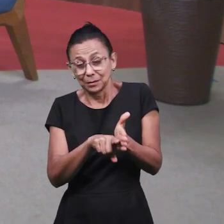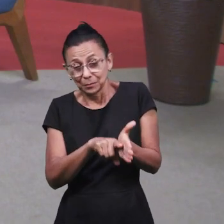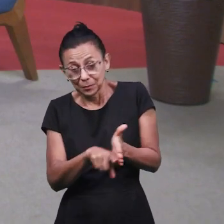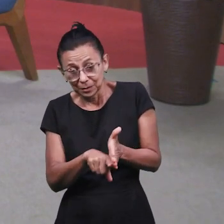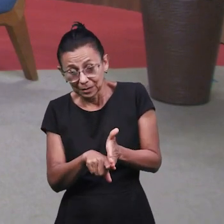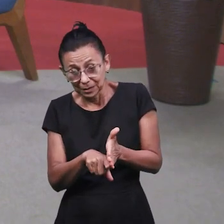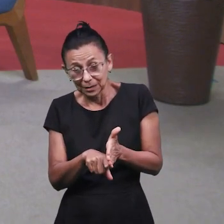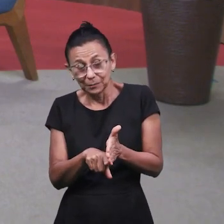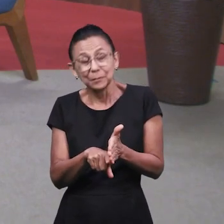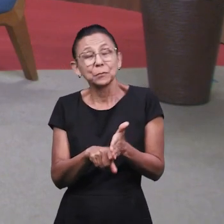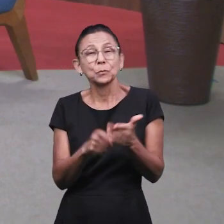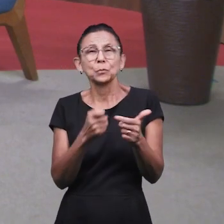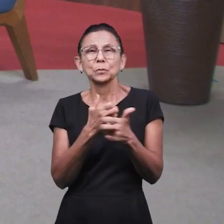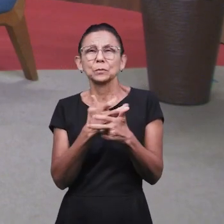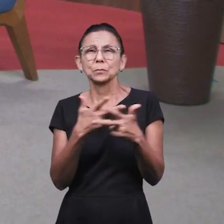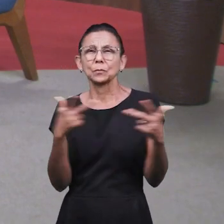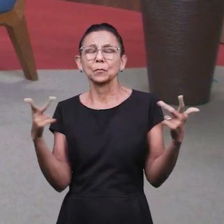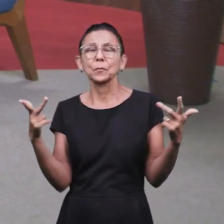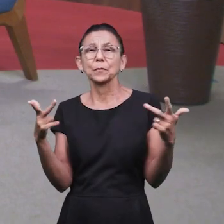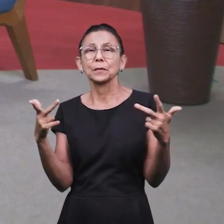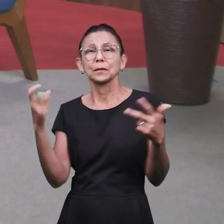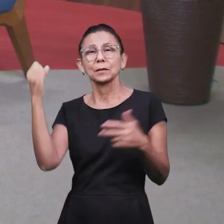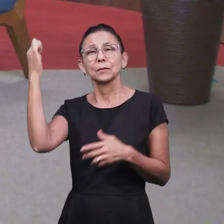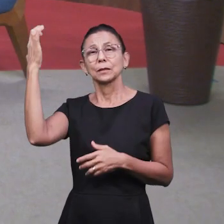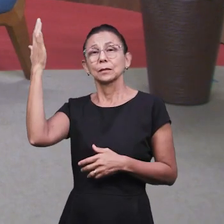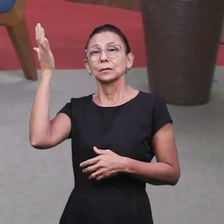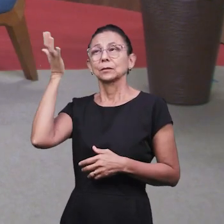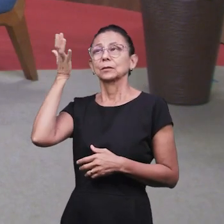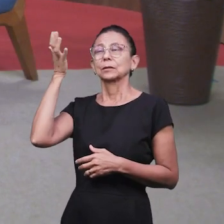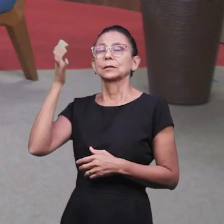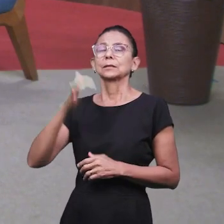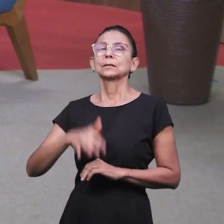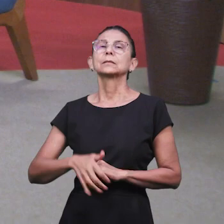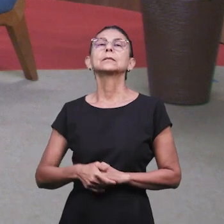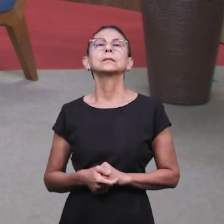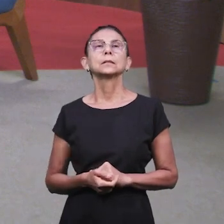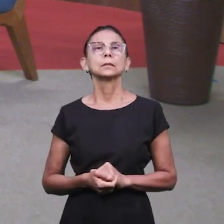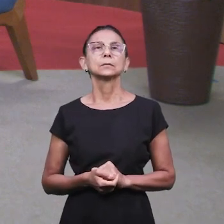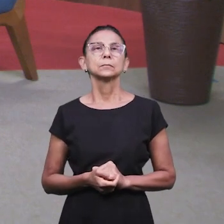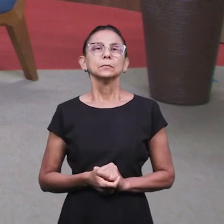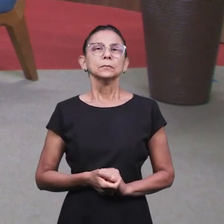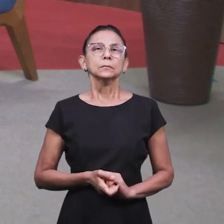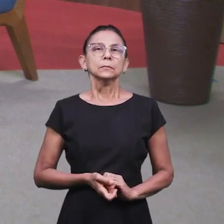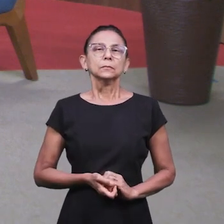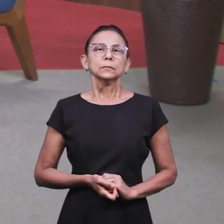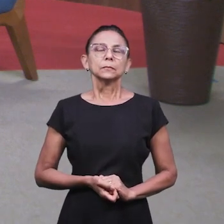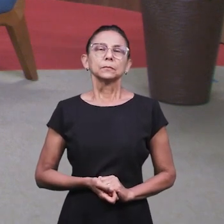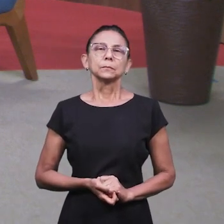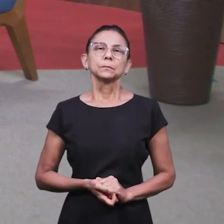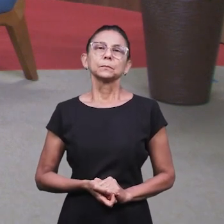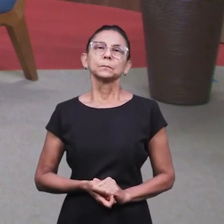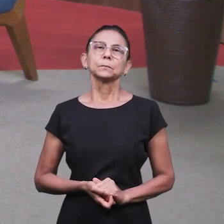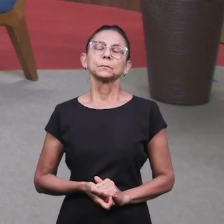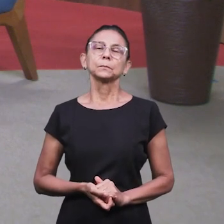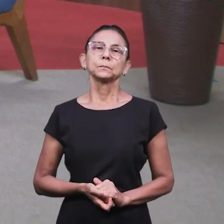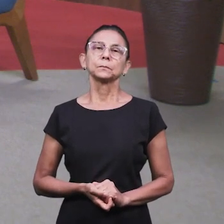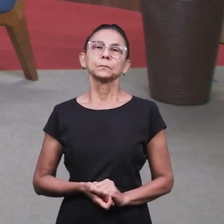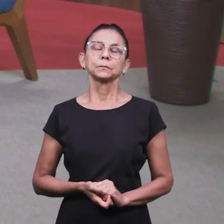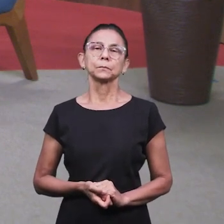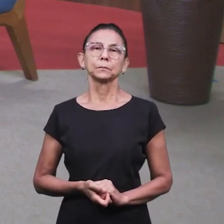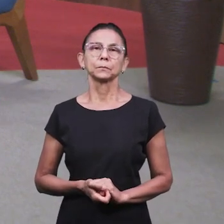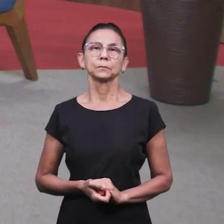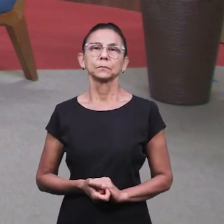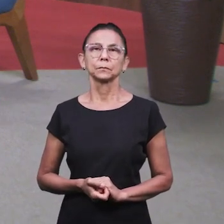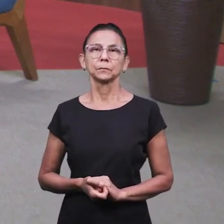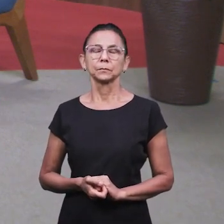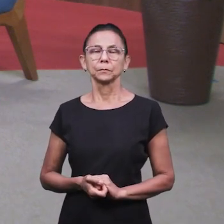você cava, mais o ouro vem à tona. Não é isso? Amém. Bom,